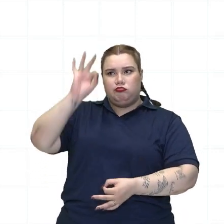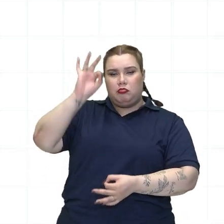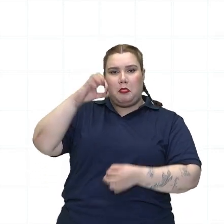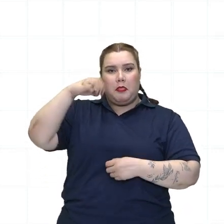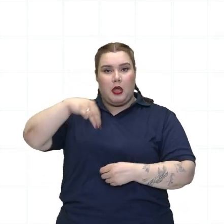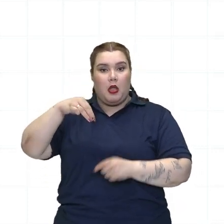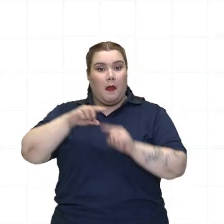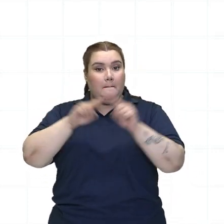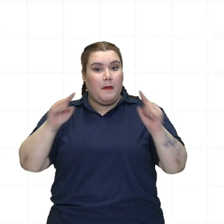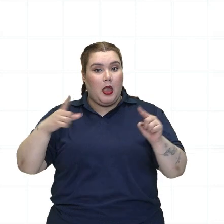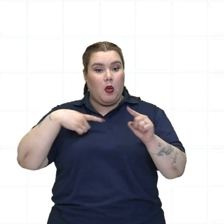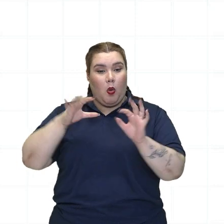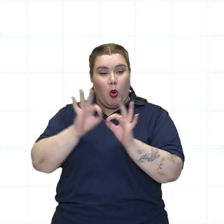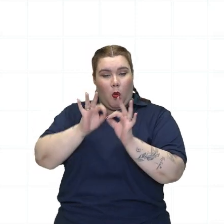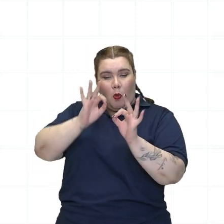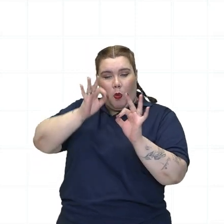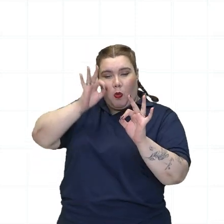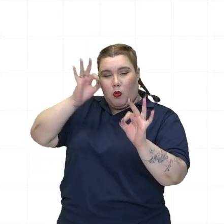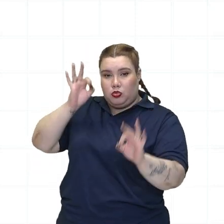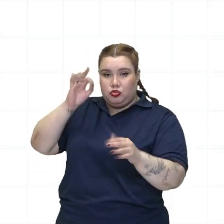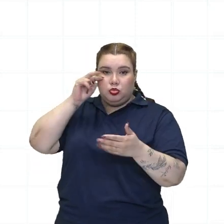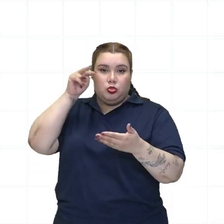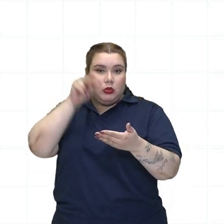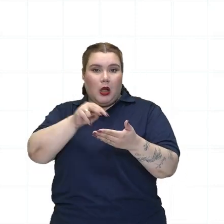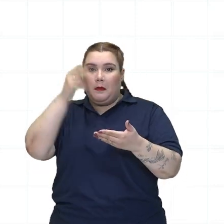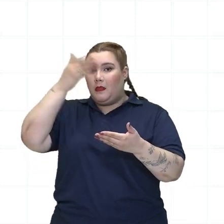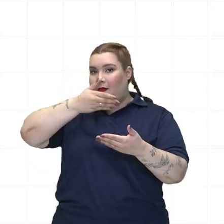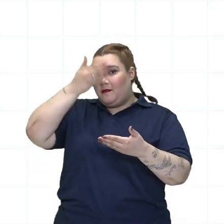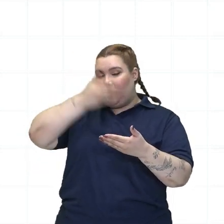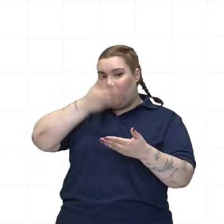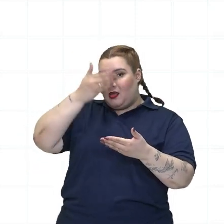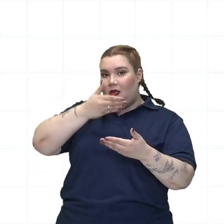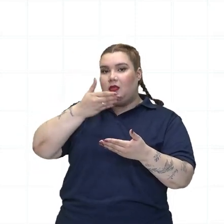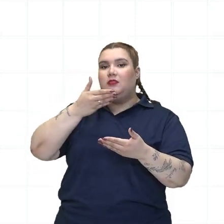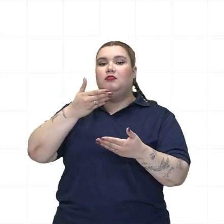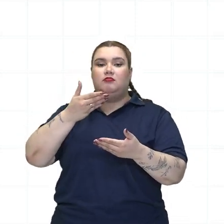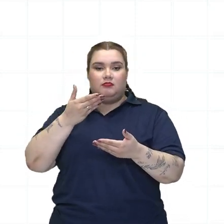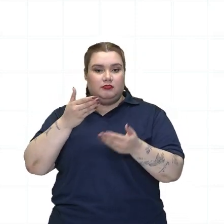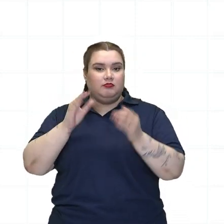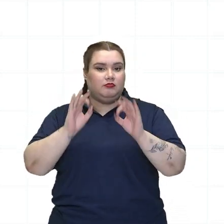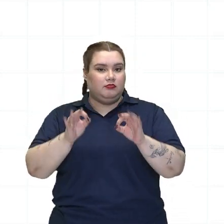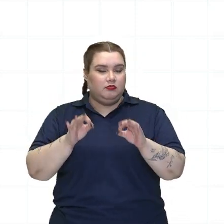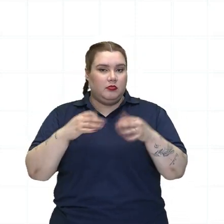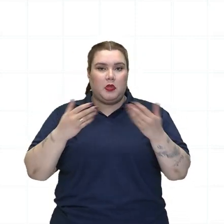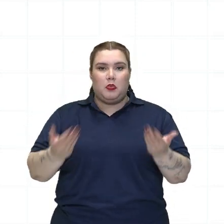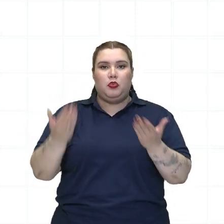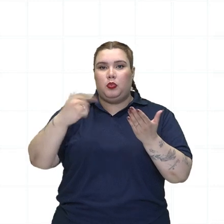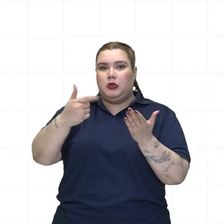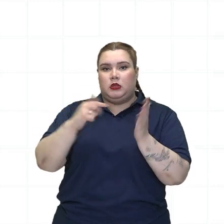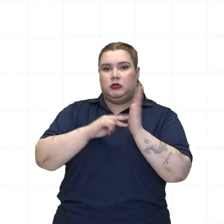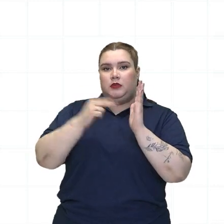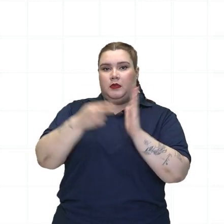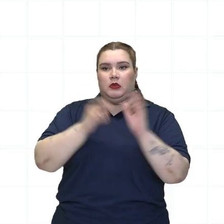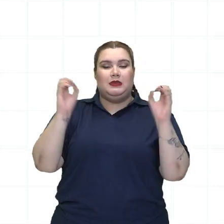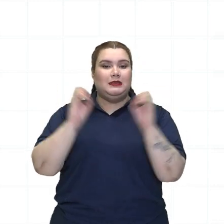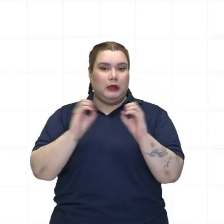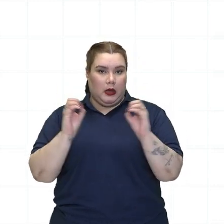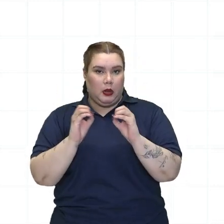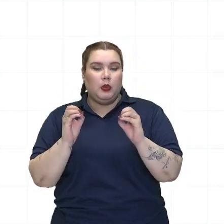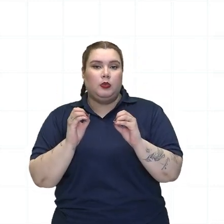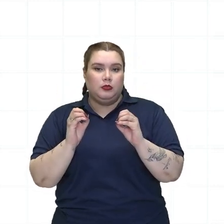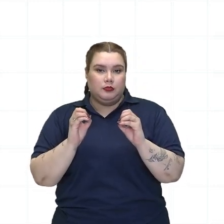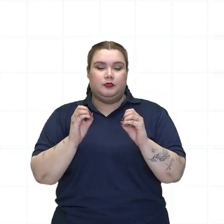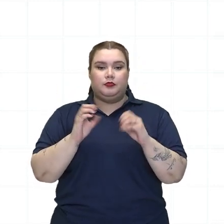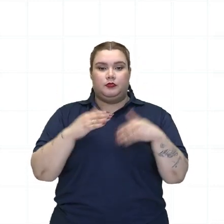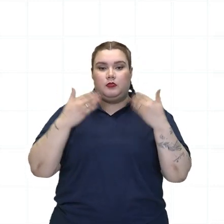mas eu estou tão distante dele que passa a significar nada, tá? Então, por isso